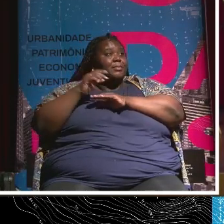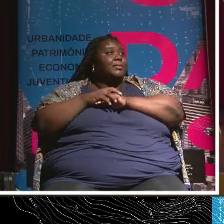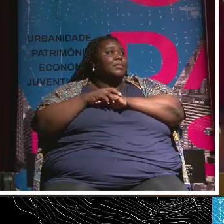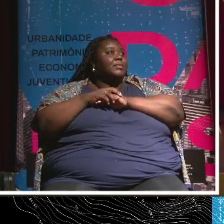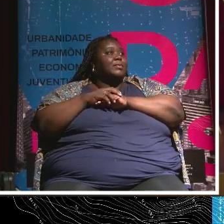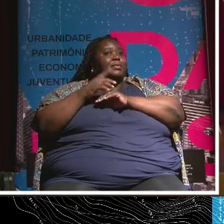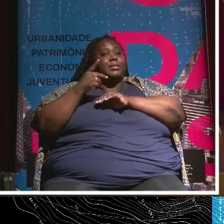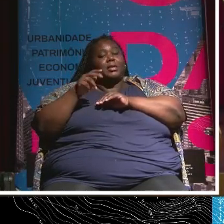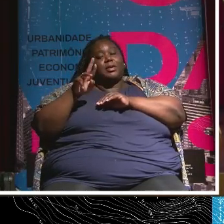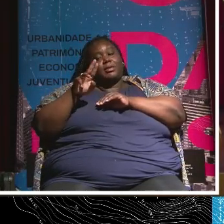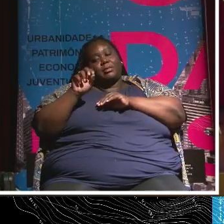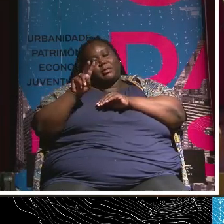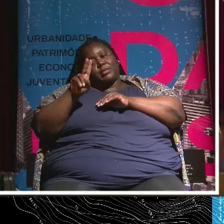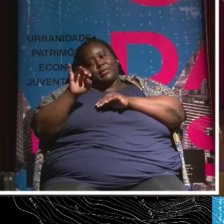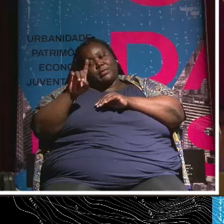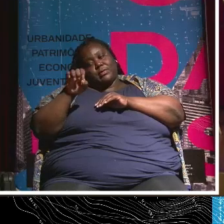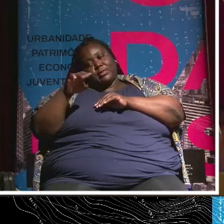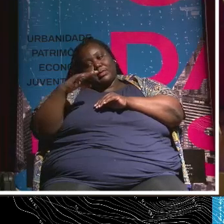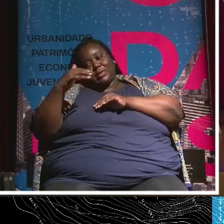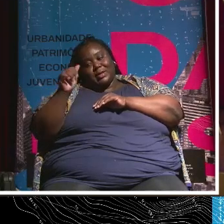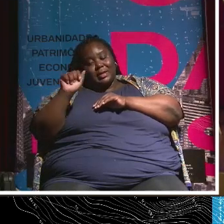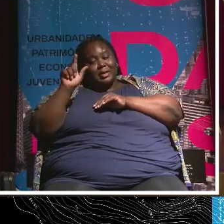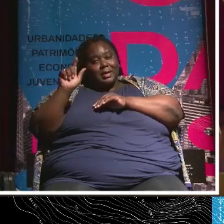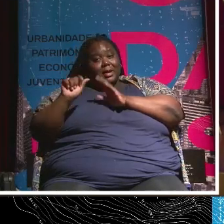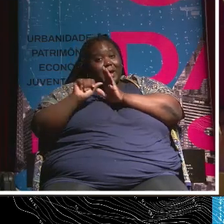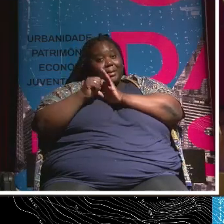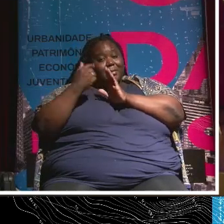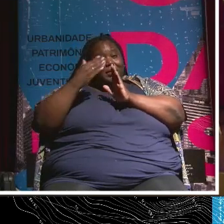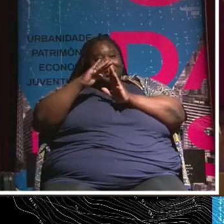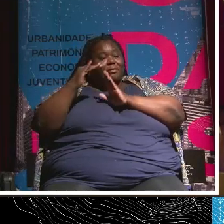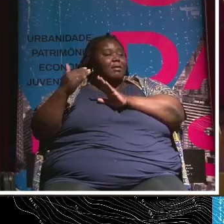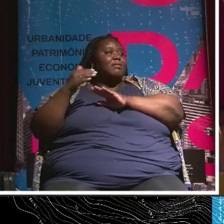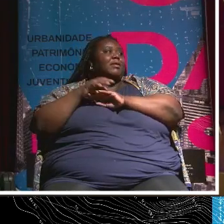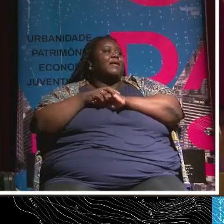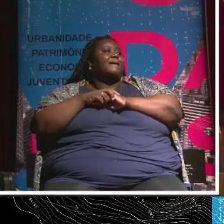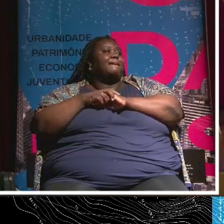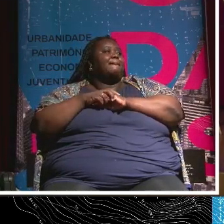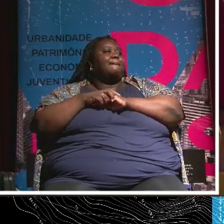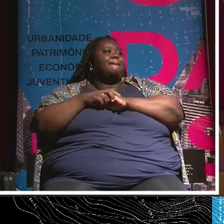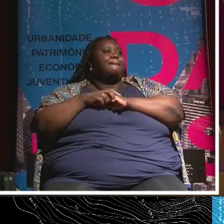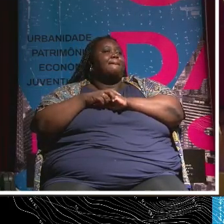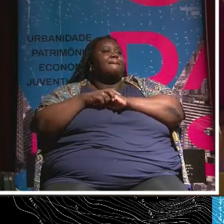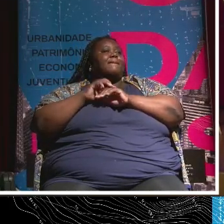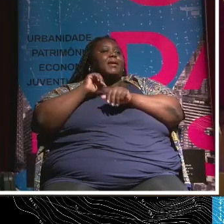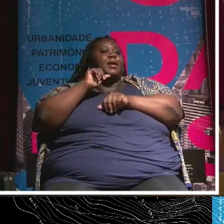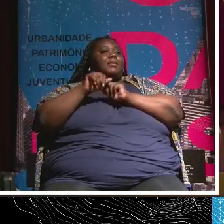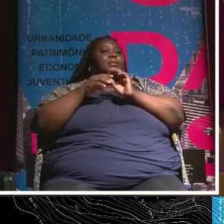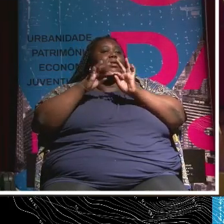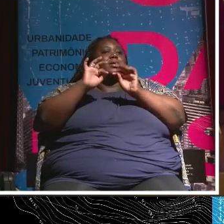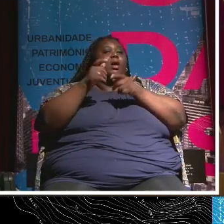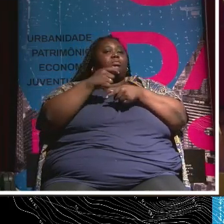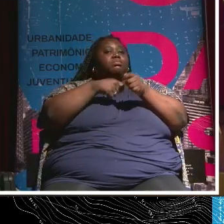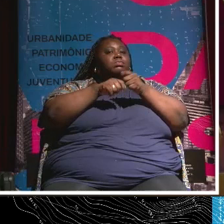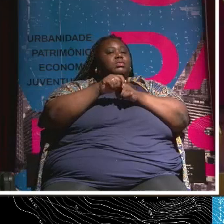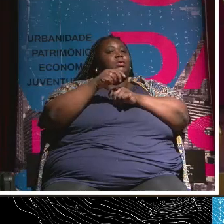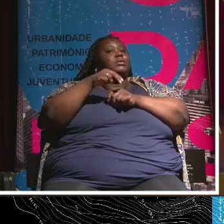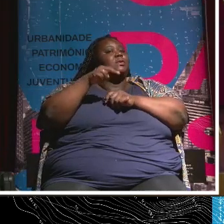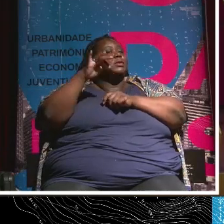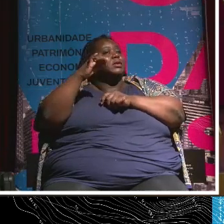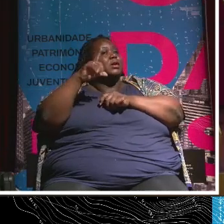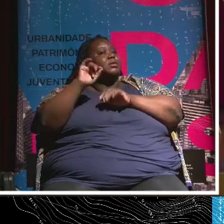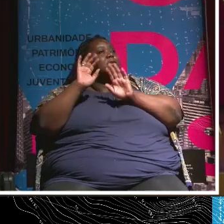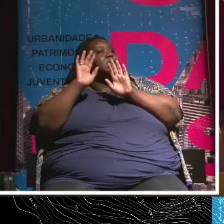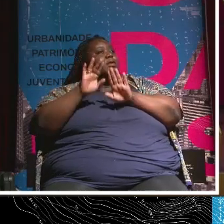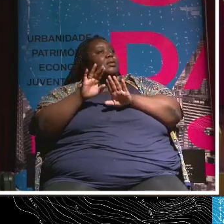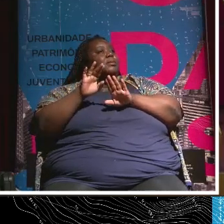da favela nasceu na Providência, a favela primeira, e que virou técnico do Tesouro Nacional, mas